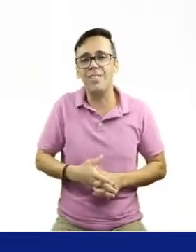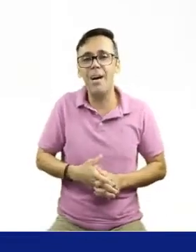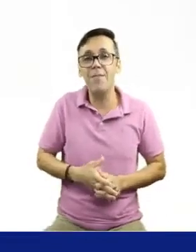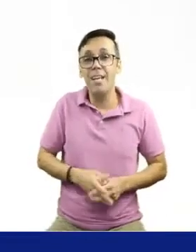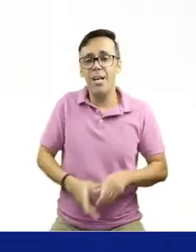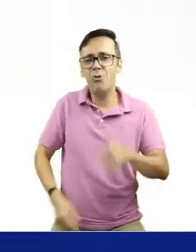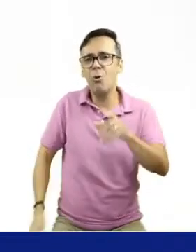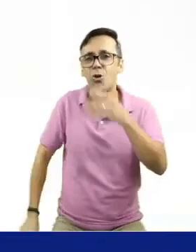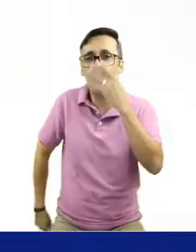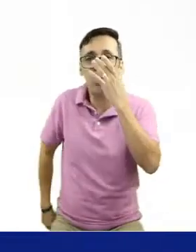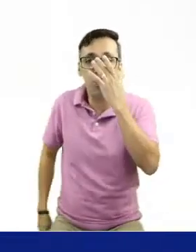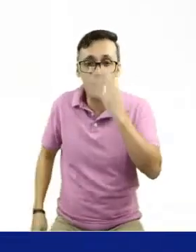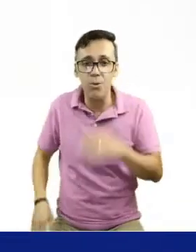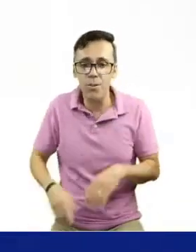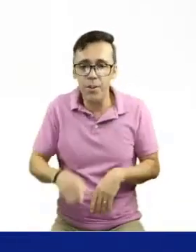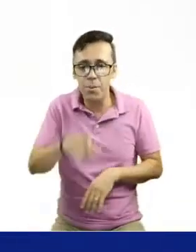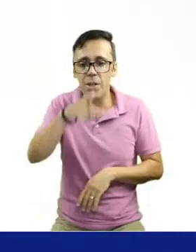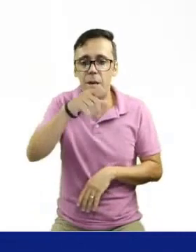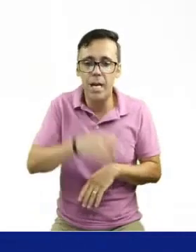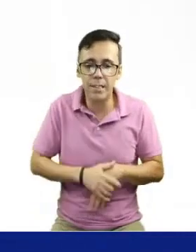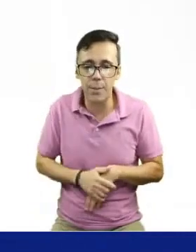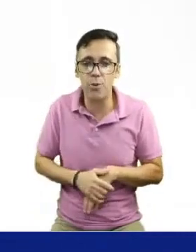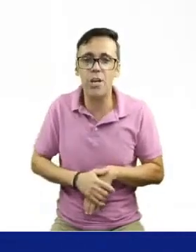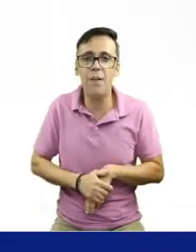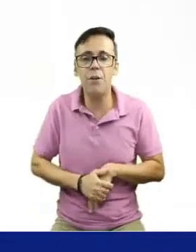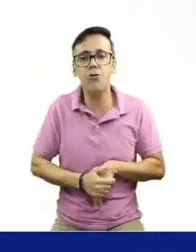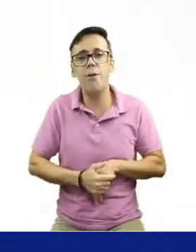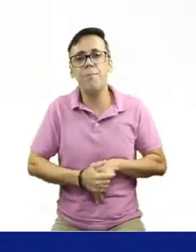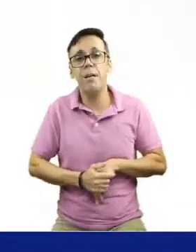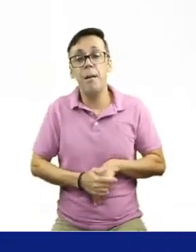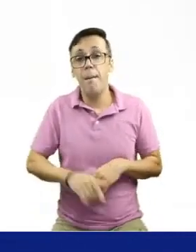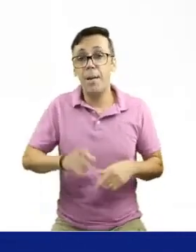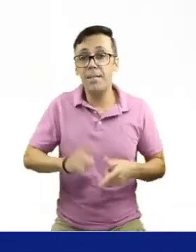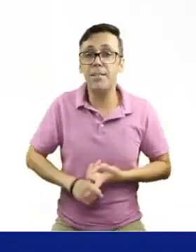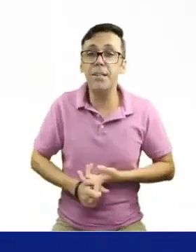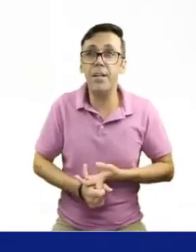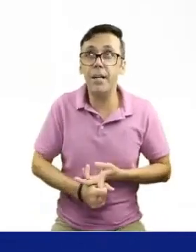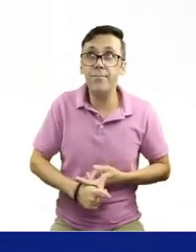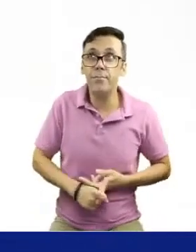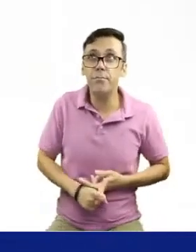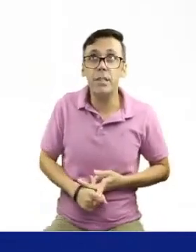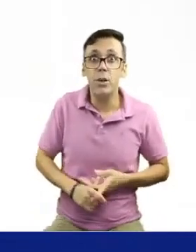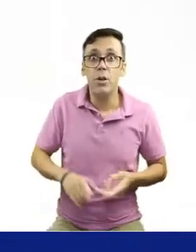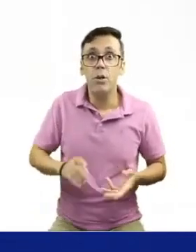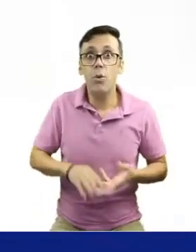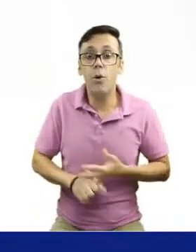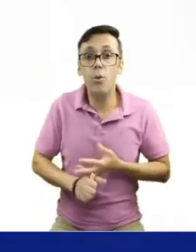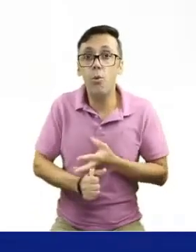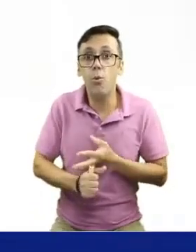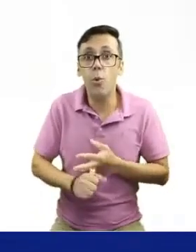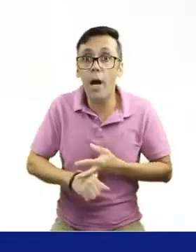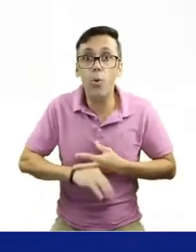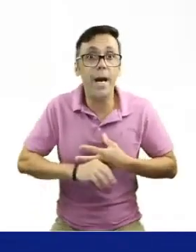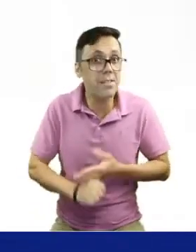falar daqui a pouquinho tá esse Campo Belo Horizonte exclusivo quero mandar um abraço aqui para o Jefferson para Sandra